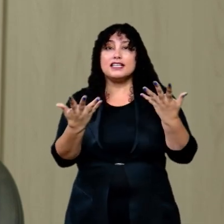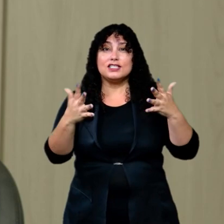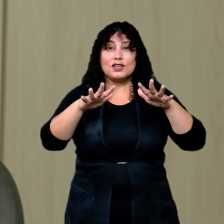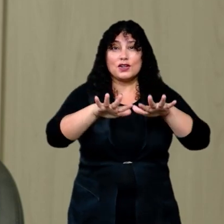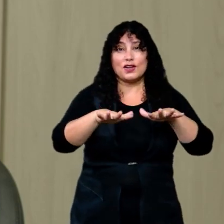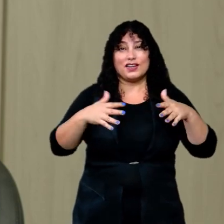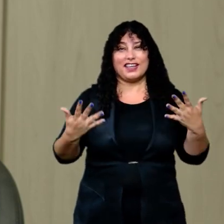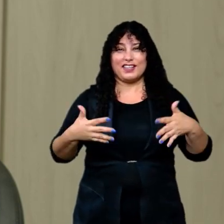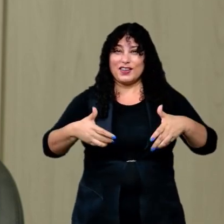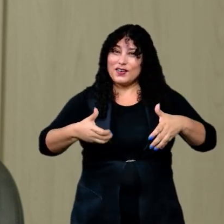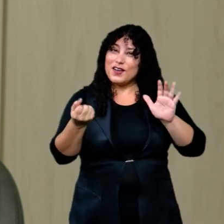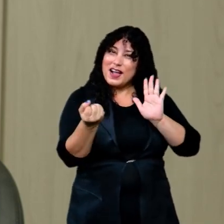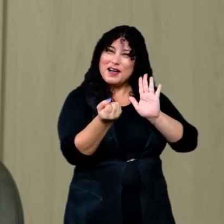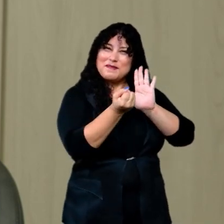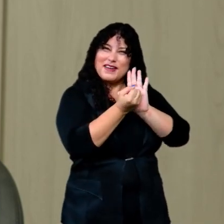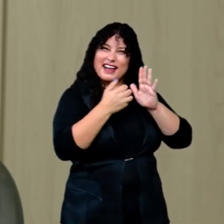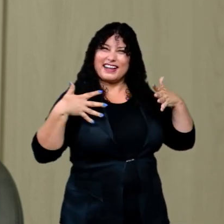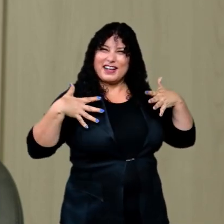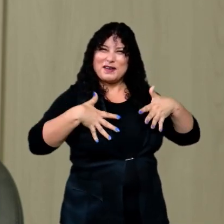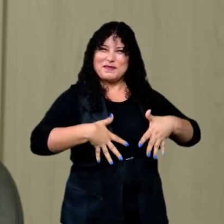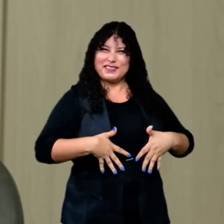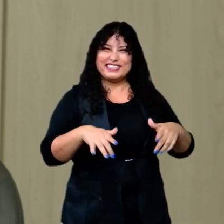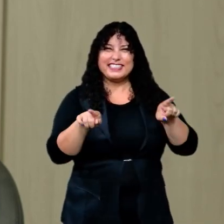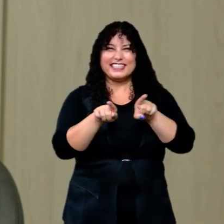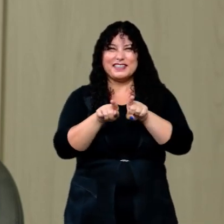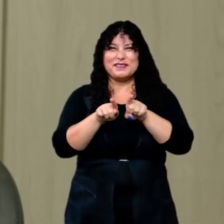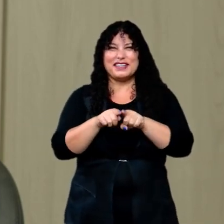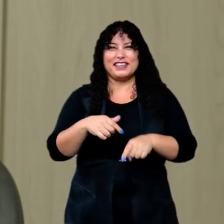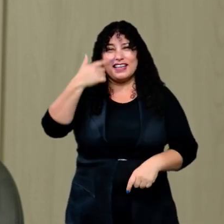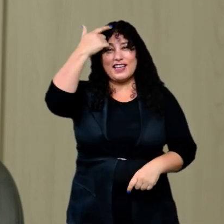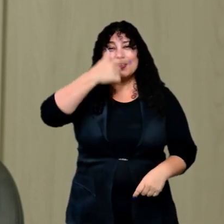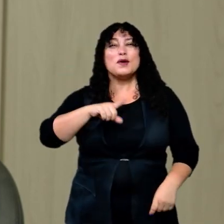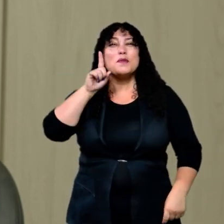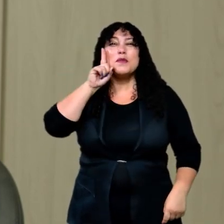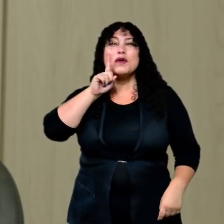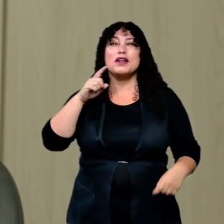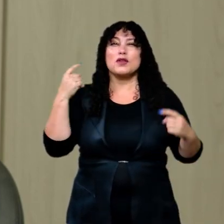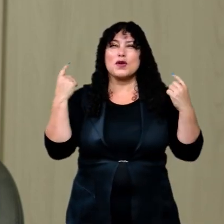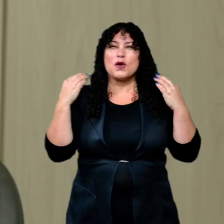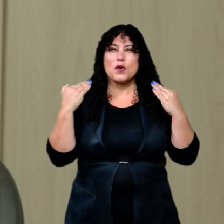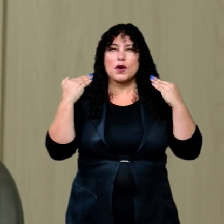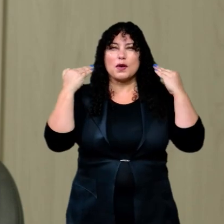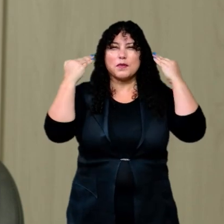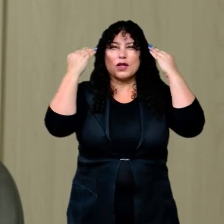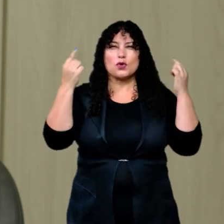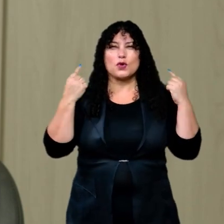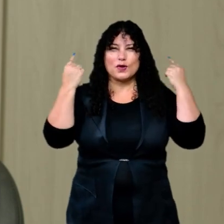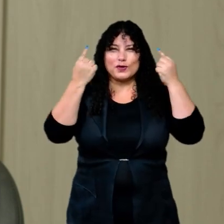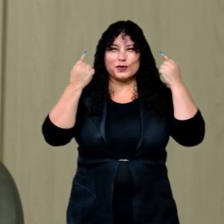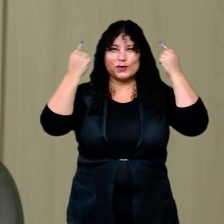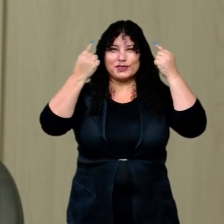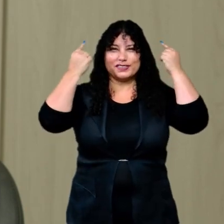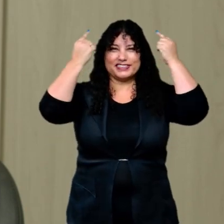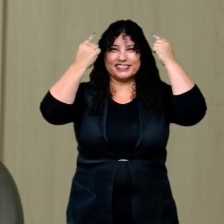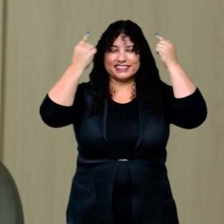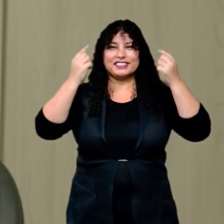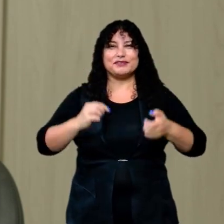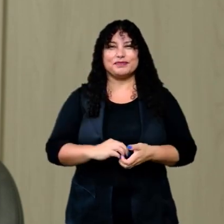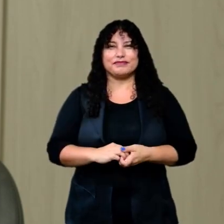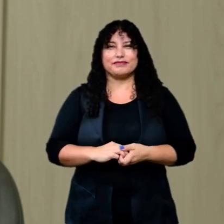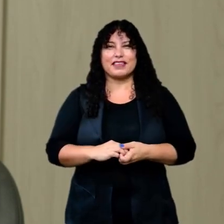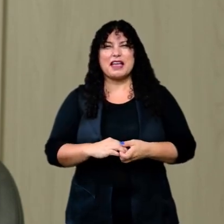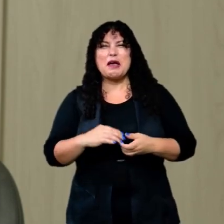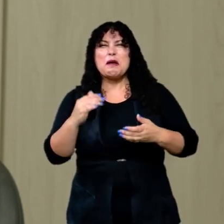estou aqui com a nossa blusa, né? E eu sou morena, tenho os cabelos curtos, encaracolados,